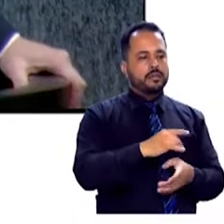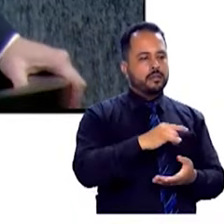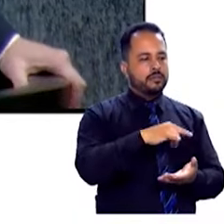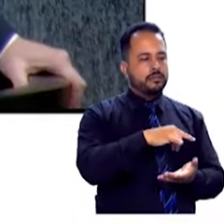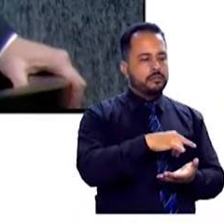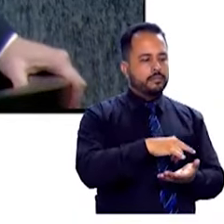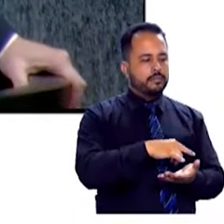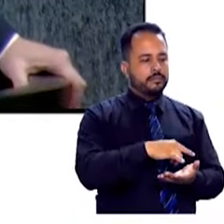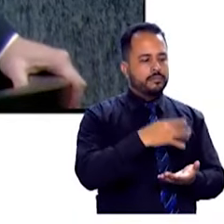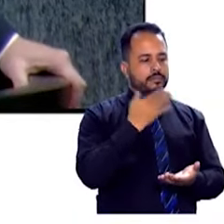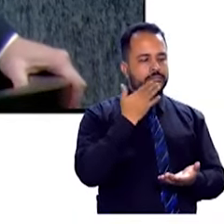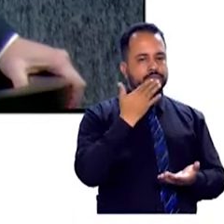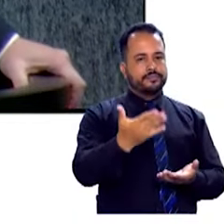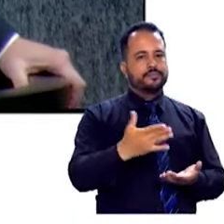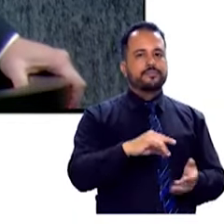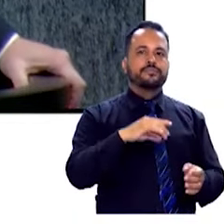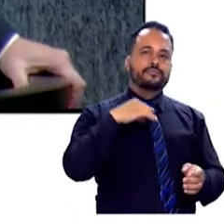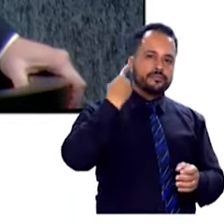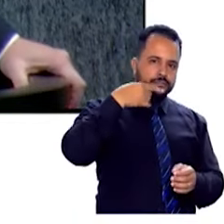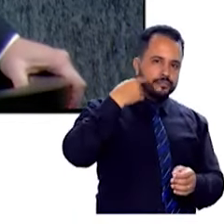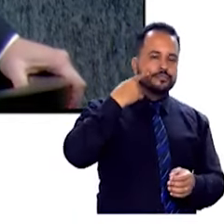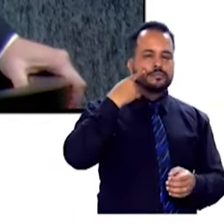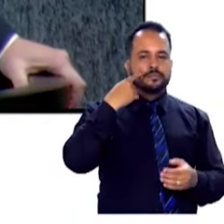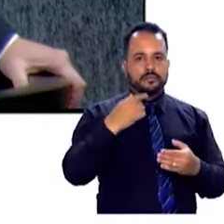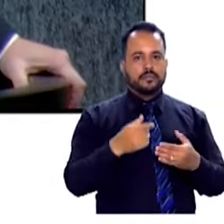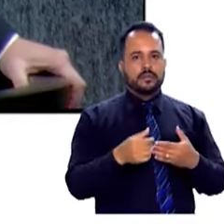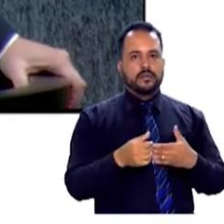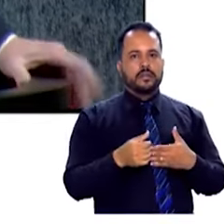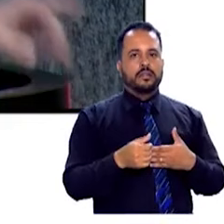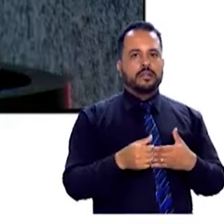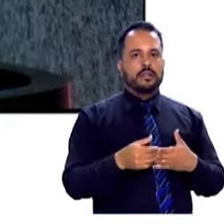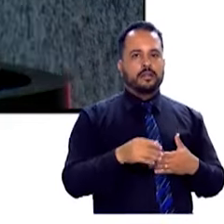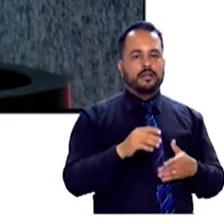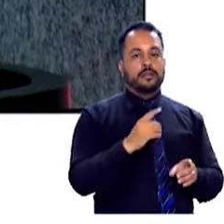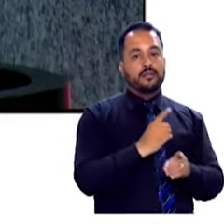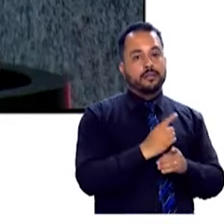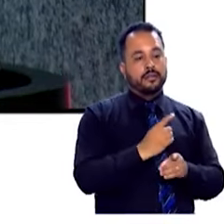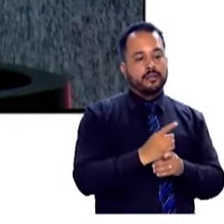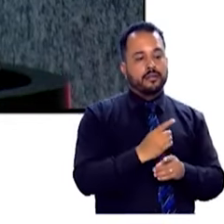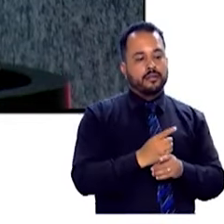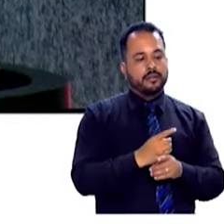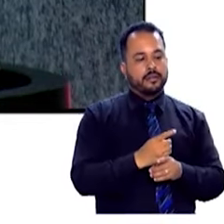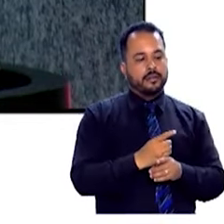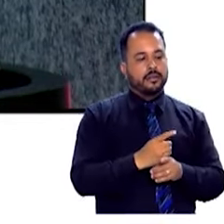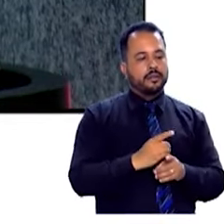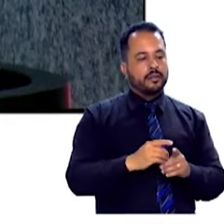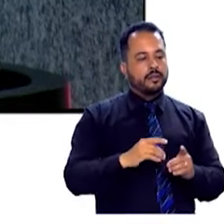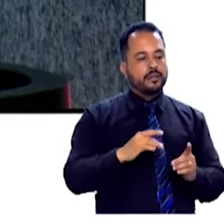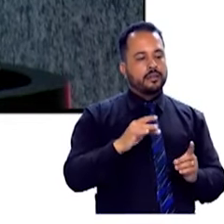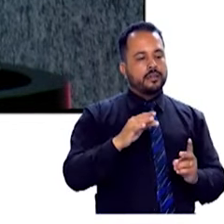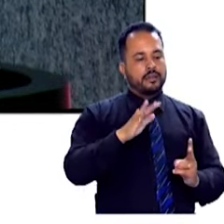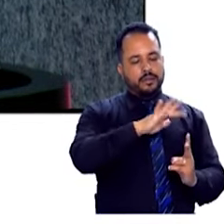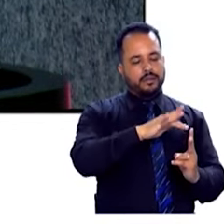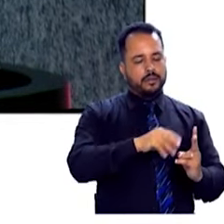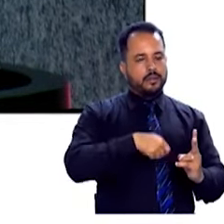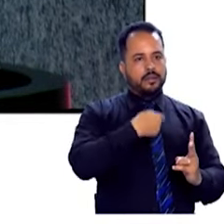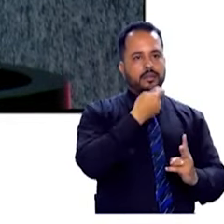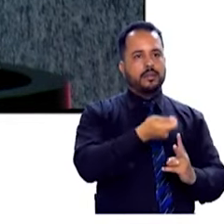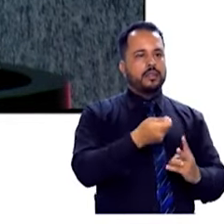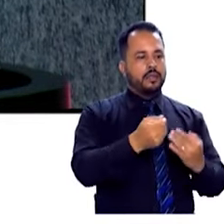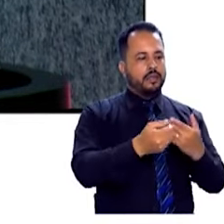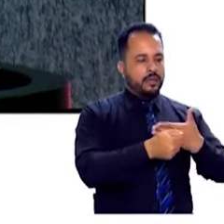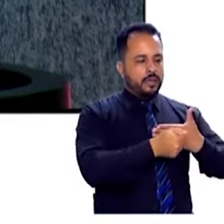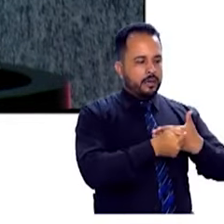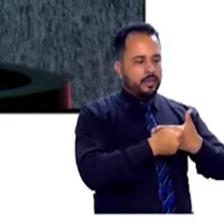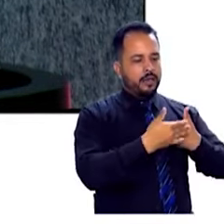temos nenhuma palavra sobre o que os juízes deram de razões mas nós íos a as petições dos Advogados com base nas petições dos Advogados